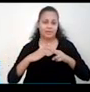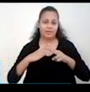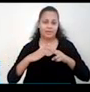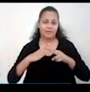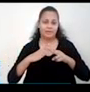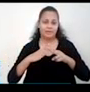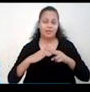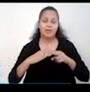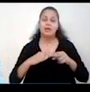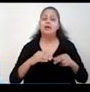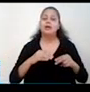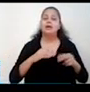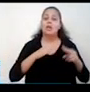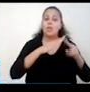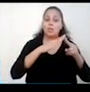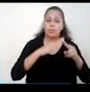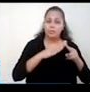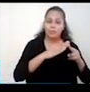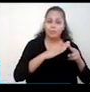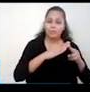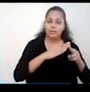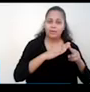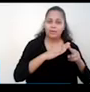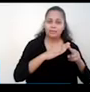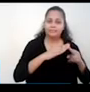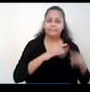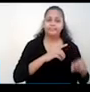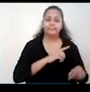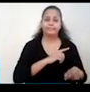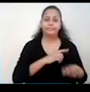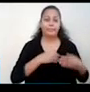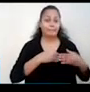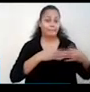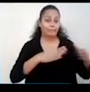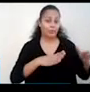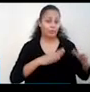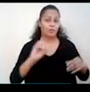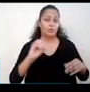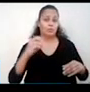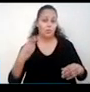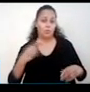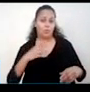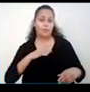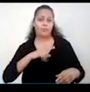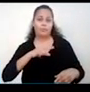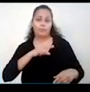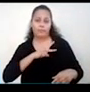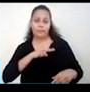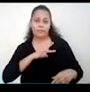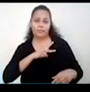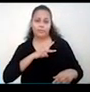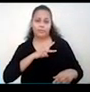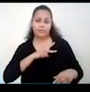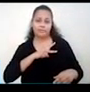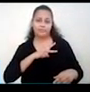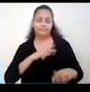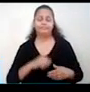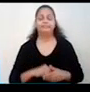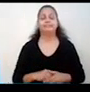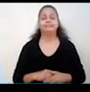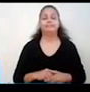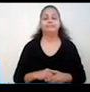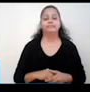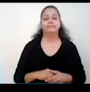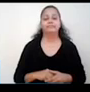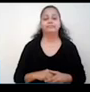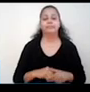públicos, ou espaço privado. Então a gente tem que compreender aí como que as pessoas se relacionam com os espaços, sejam eles espaços públicos ou